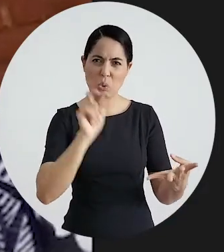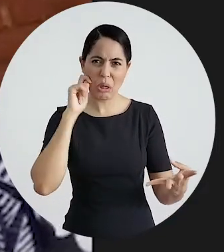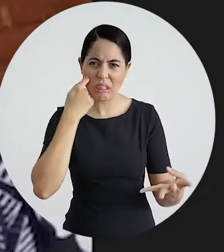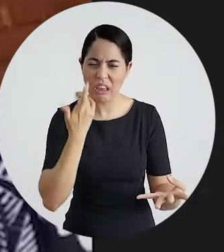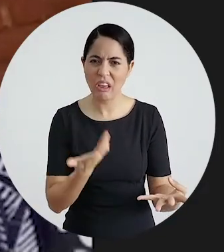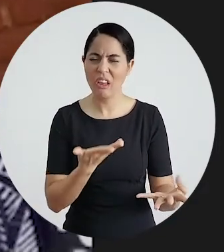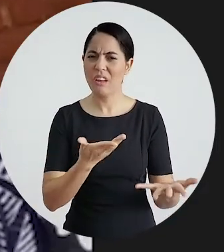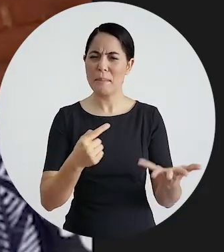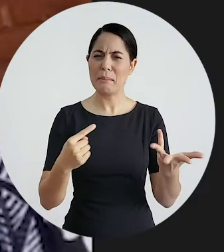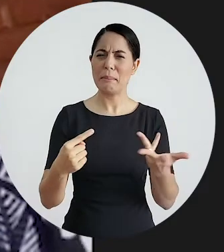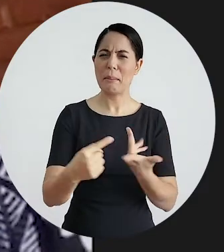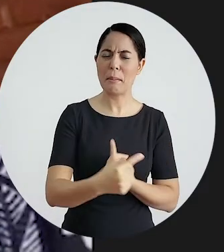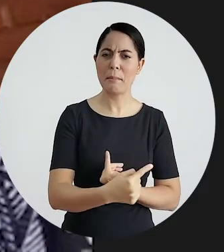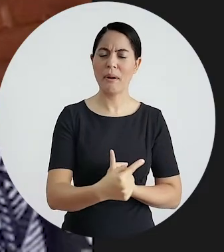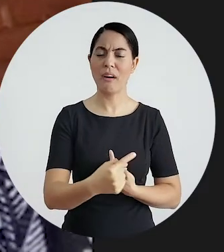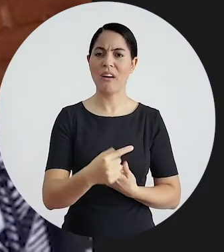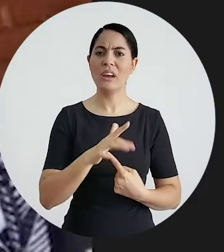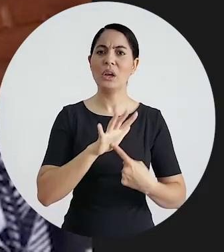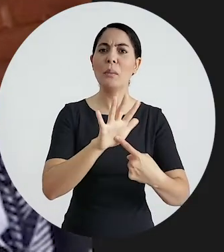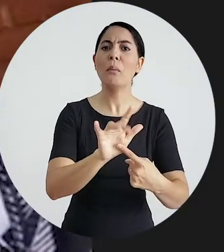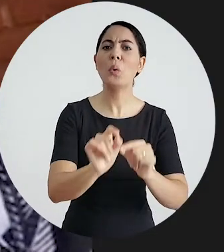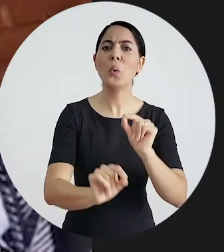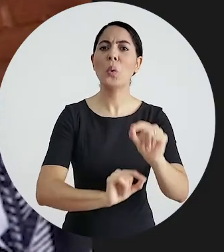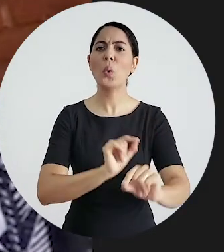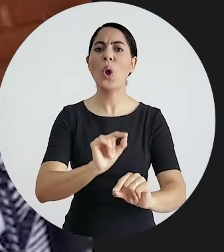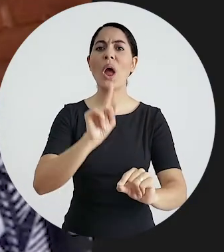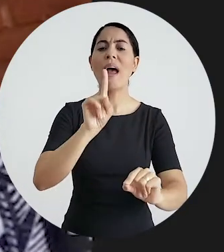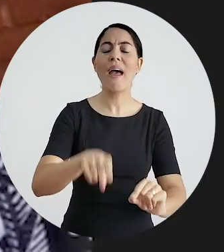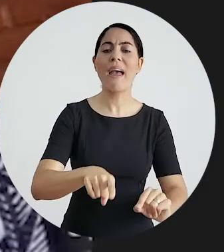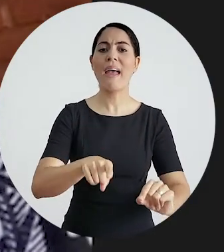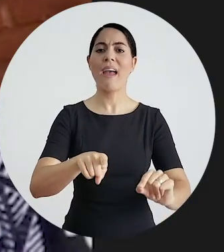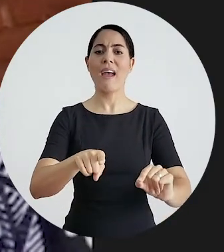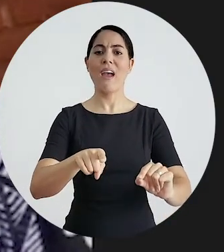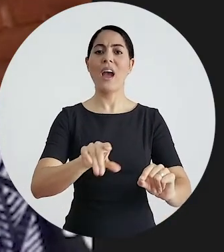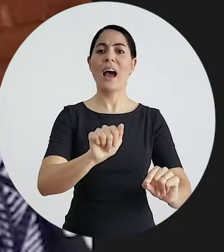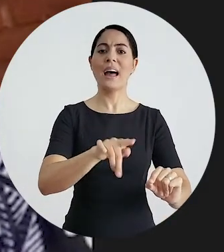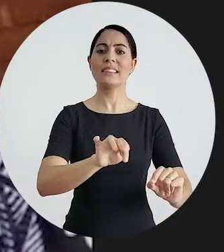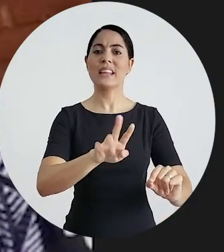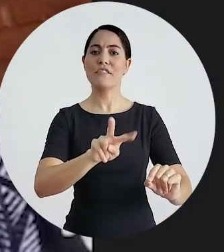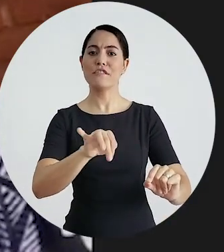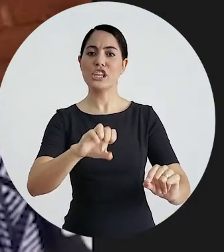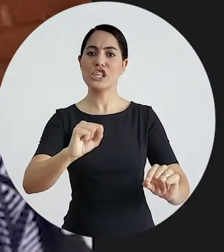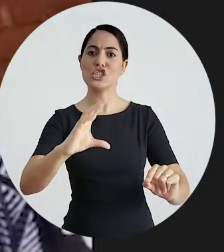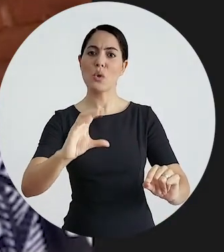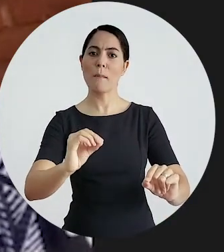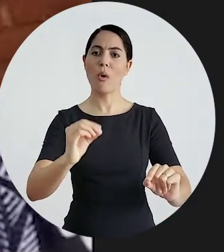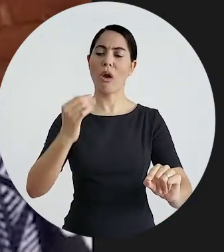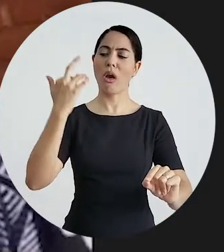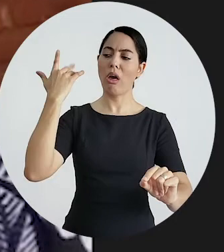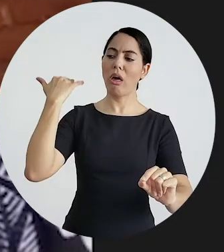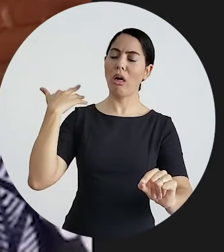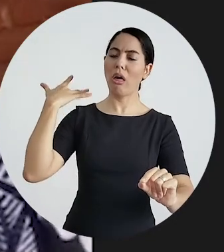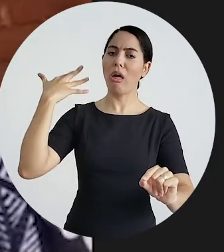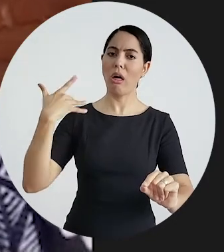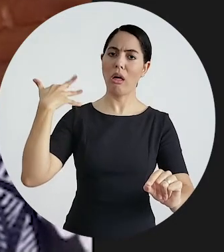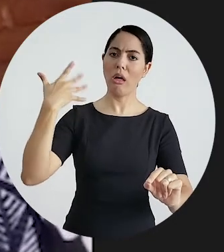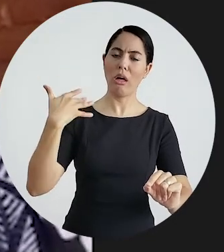não pensam, elas trazem um atavismo, não é? Uma construção